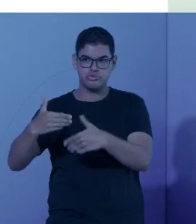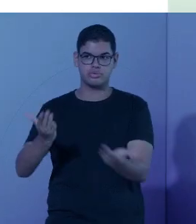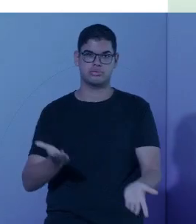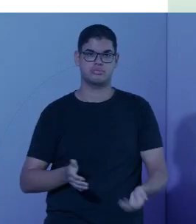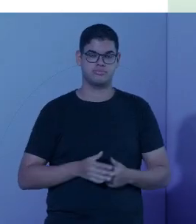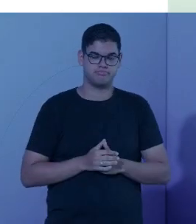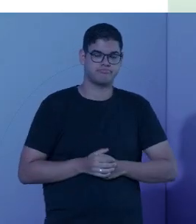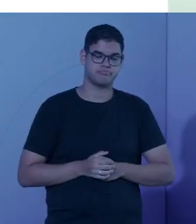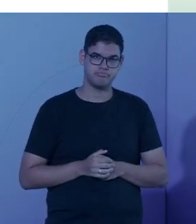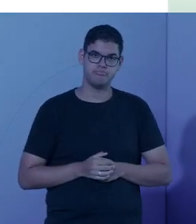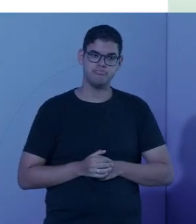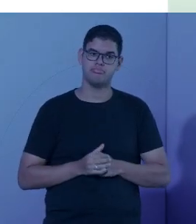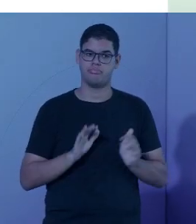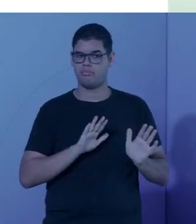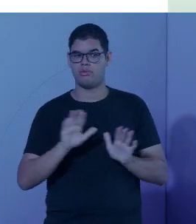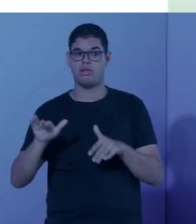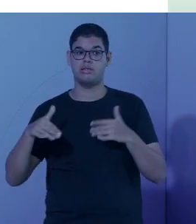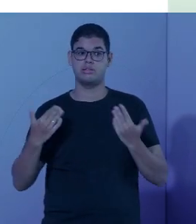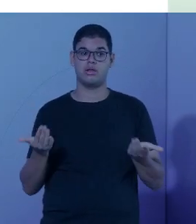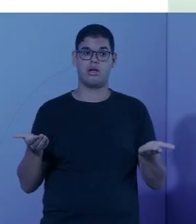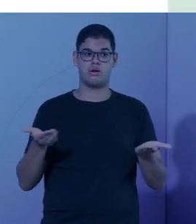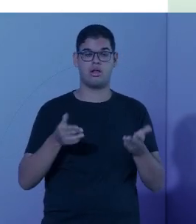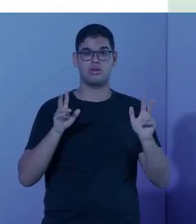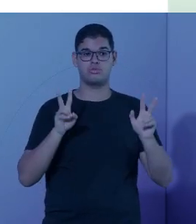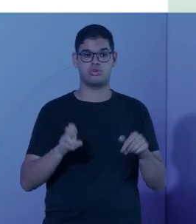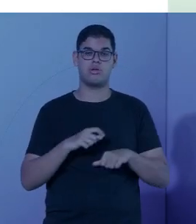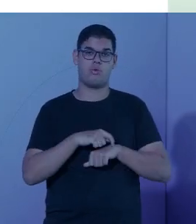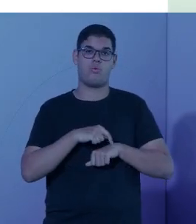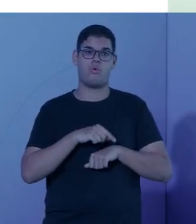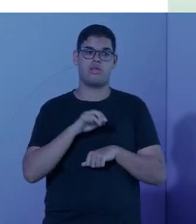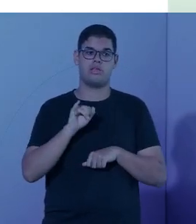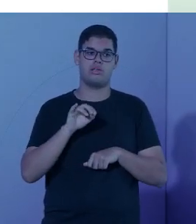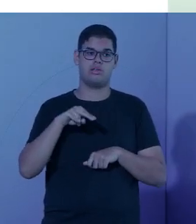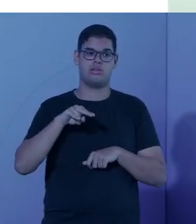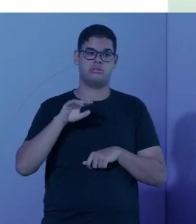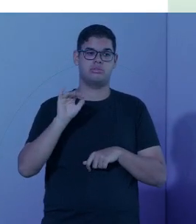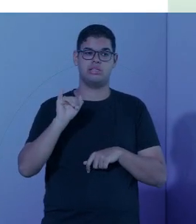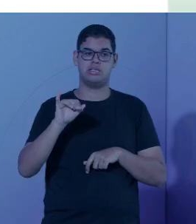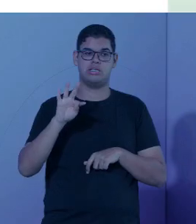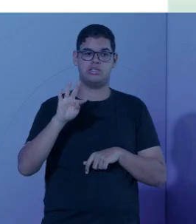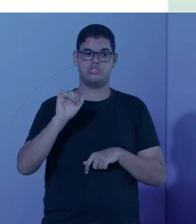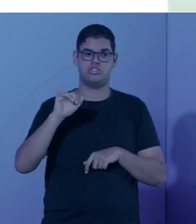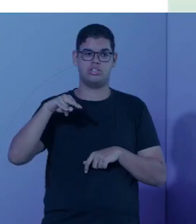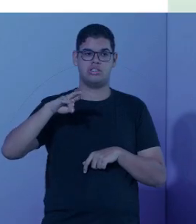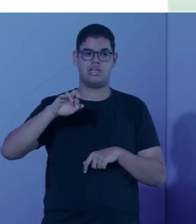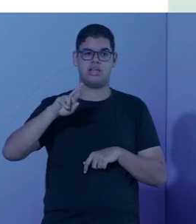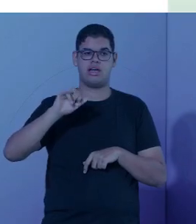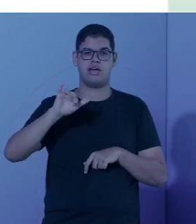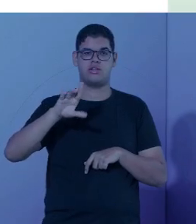Então, sobre o itinerário, então, só para contar um pouquinho para vocês como eu montei esse itinerário.